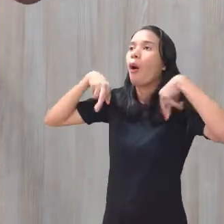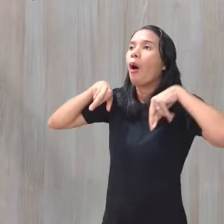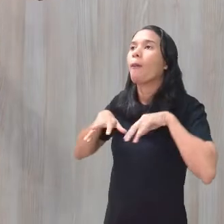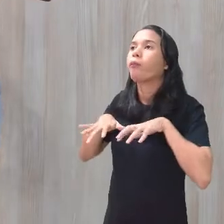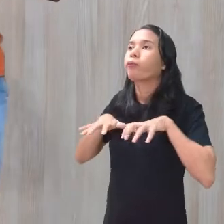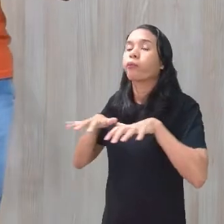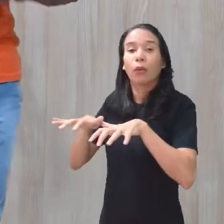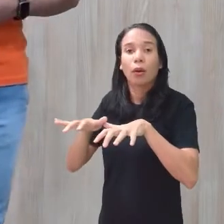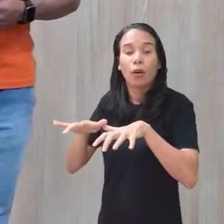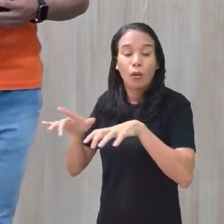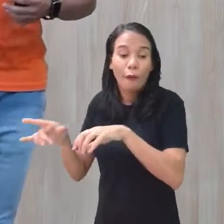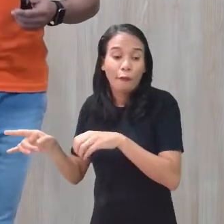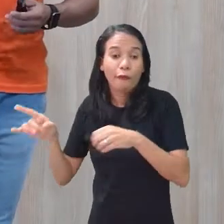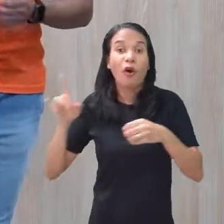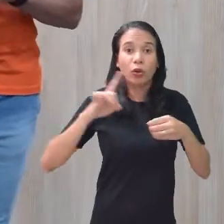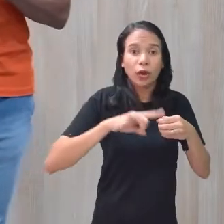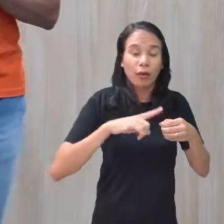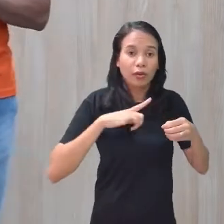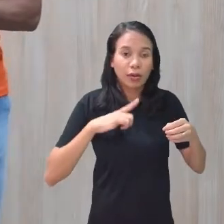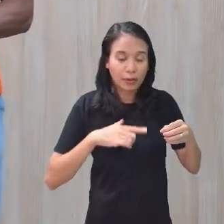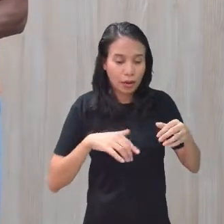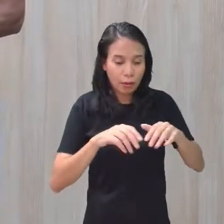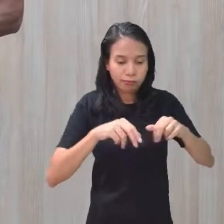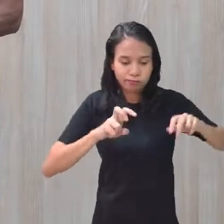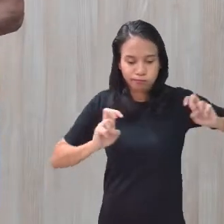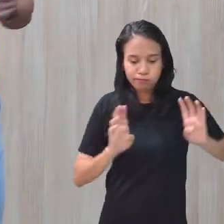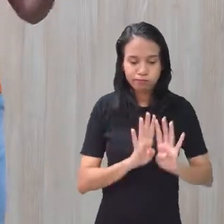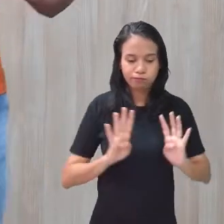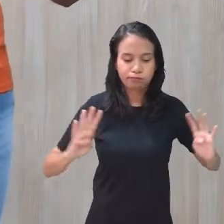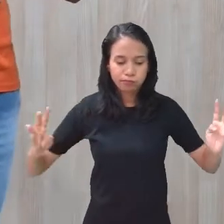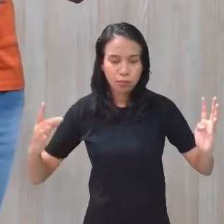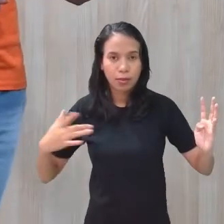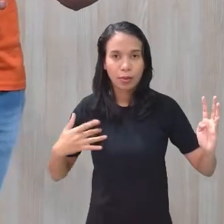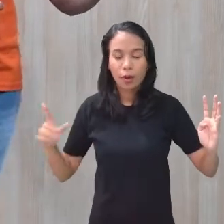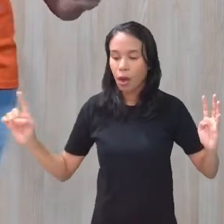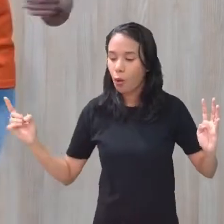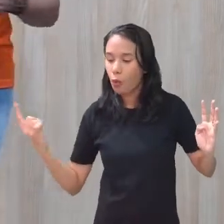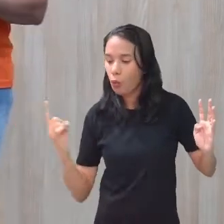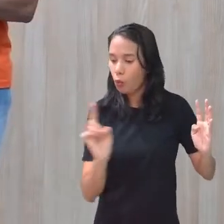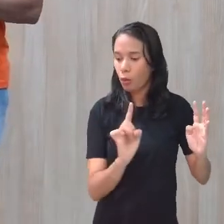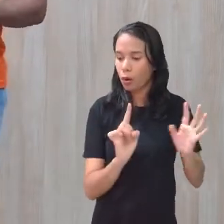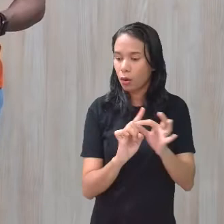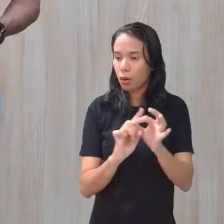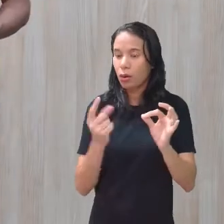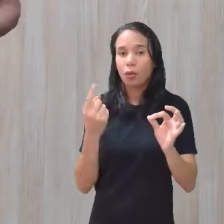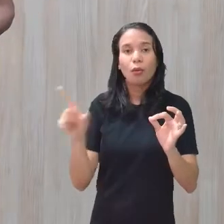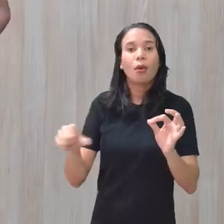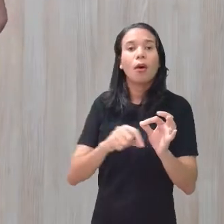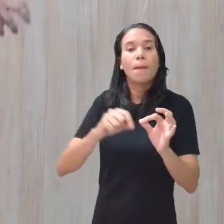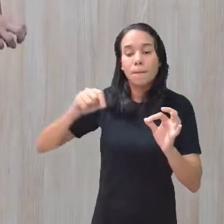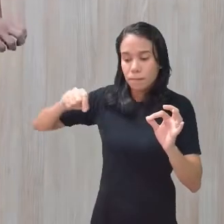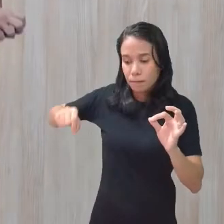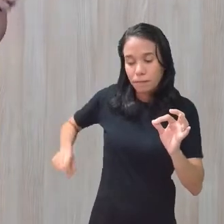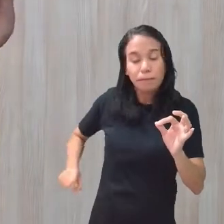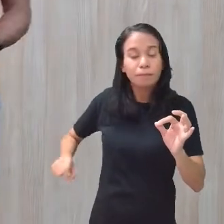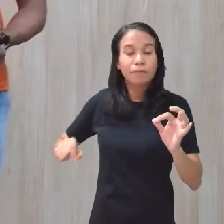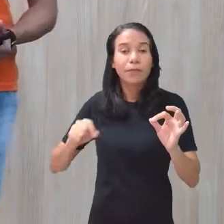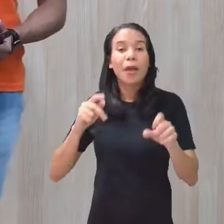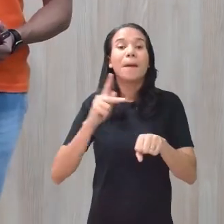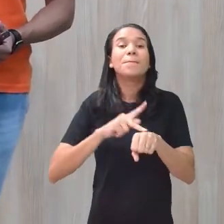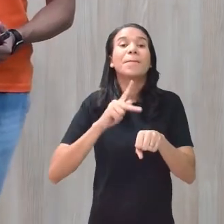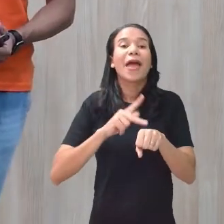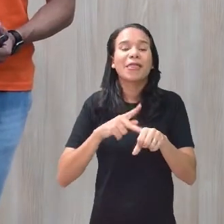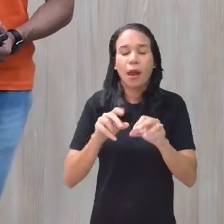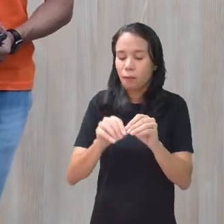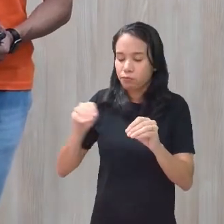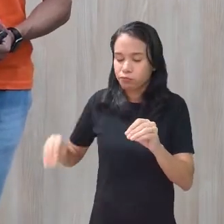eles retornavam, tinha lá a cerquinha, e cada ovelhinha que passava, ele tirava uma pedrinha de um saco,